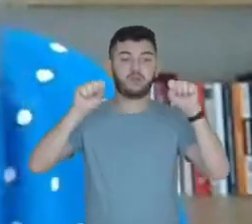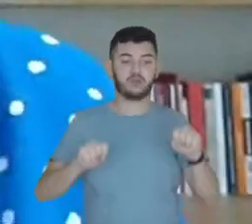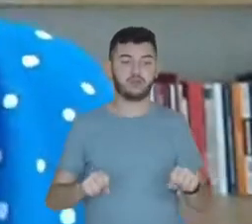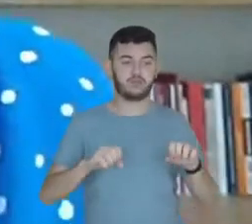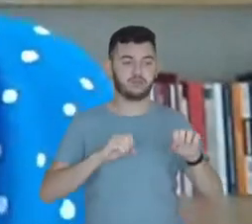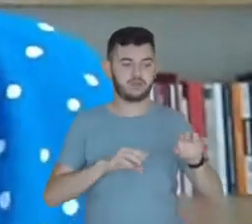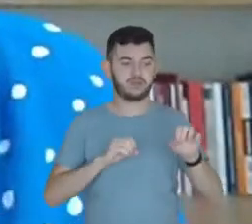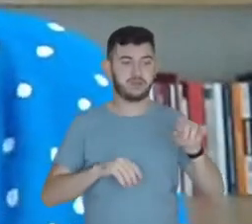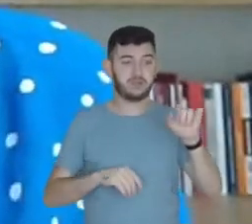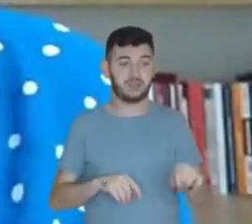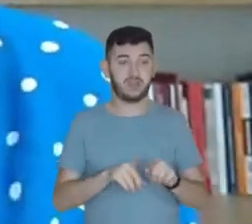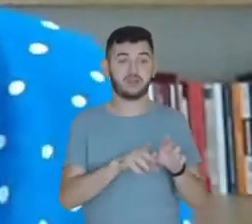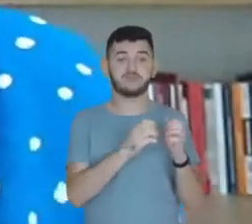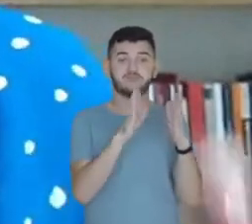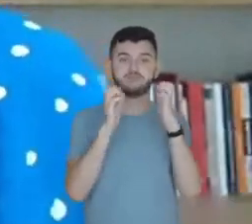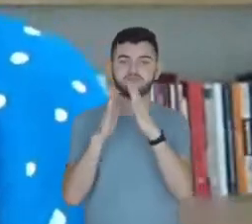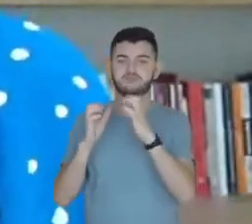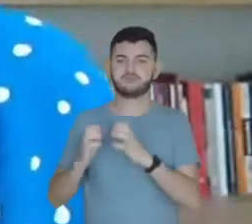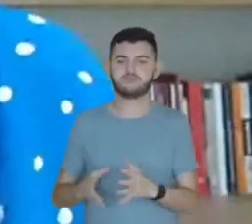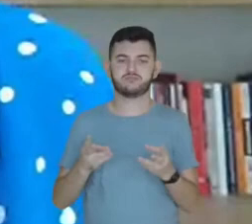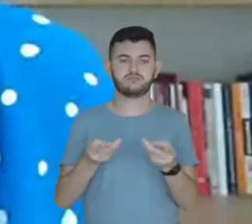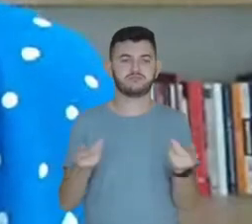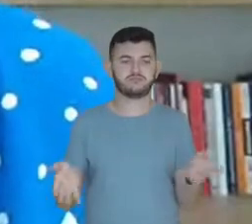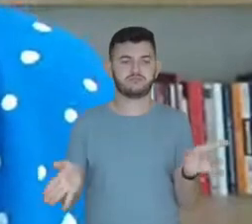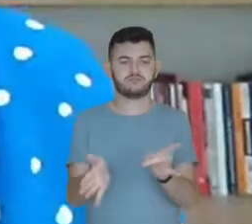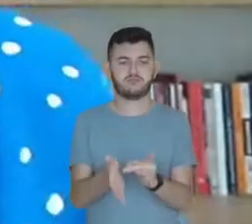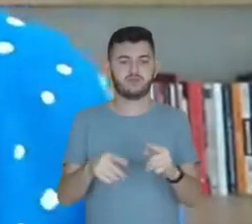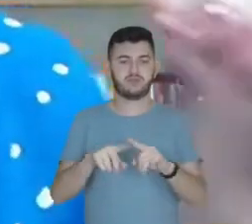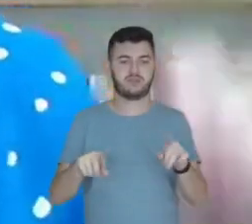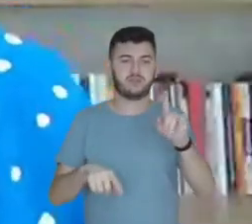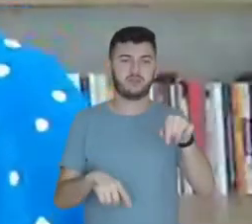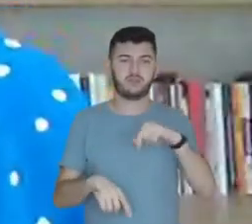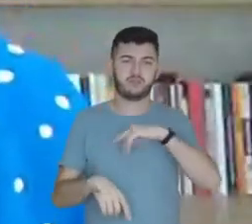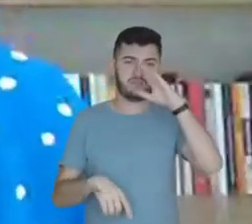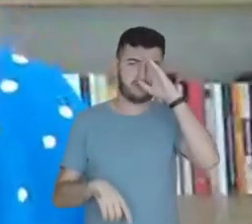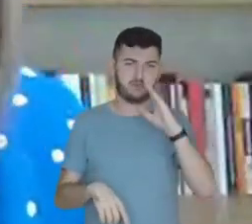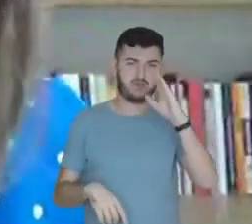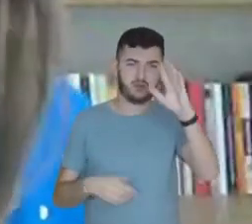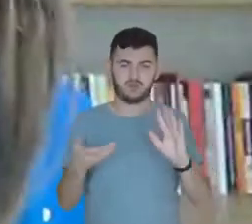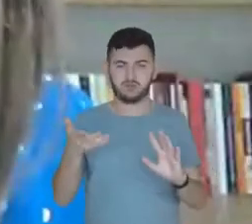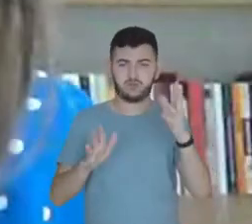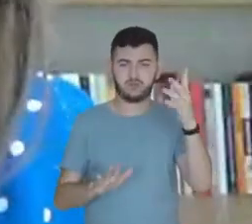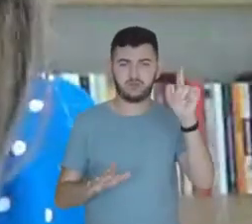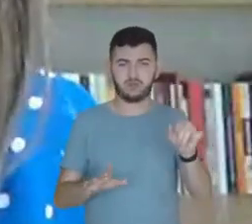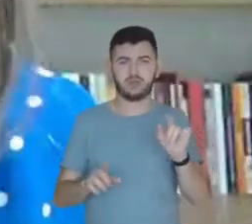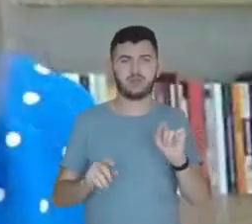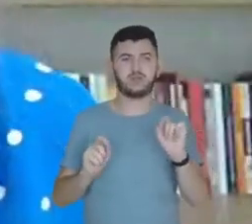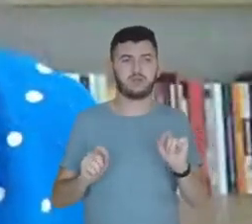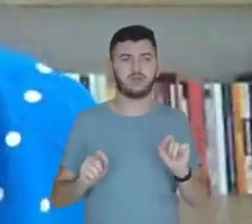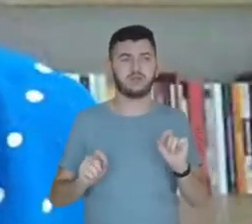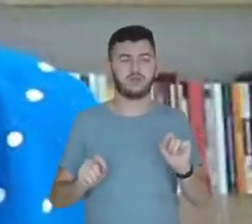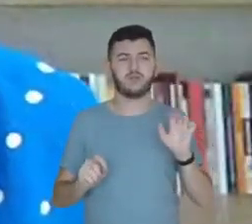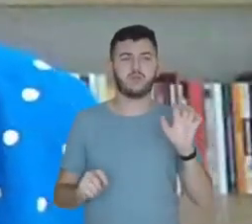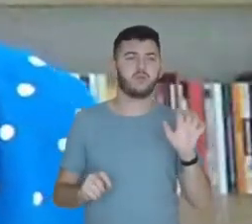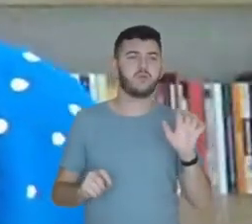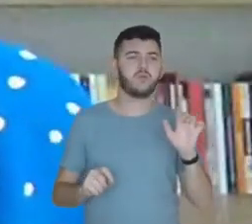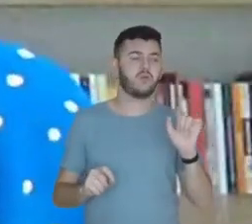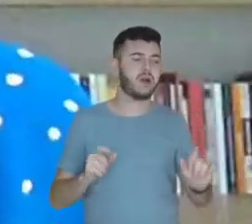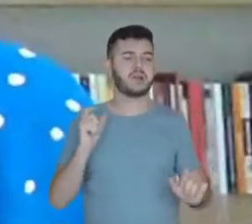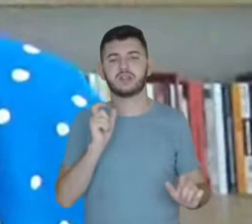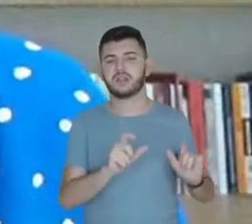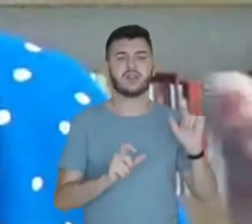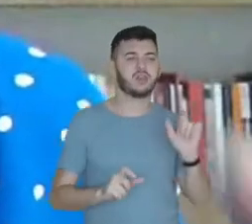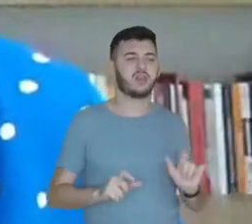que está sendo desmontado. É esse o principal desmonte, ou seja, é o ataque à própria concepção de sistema